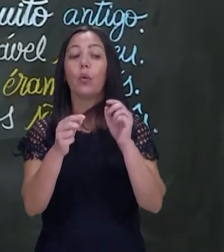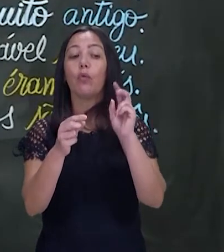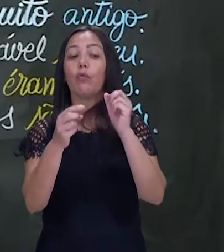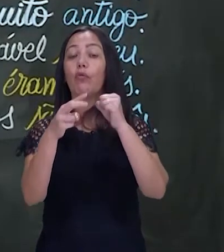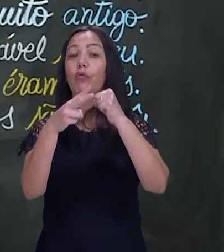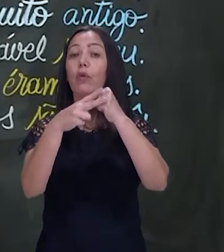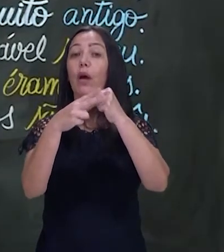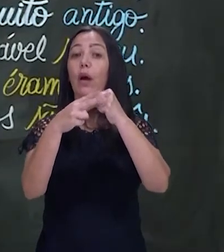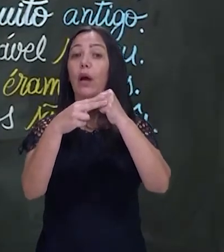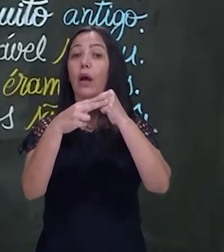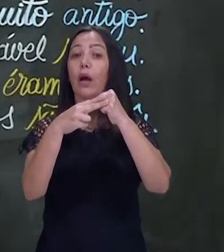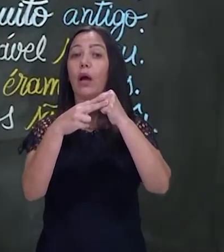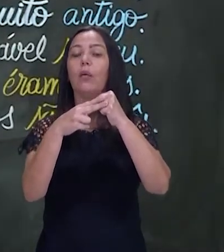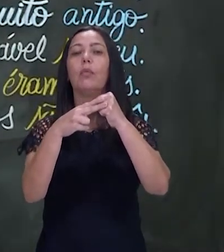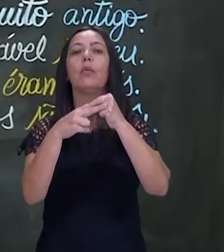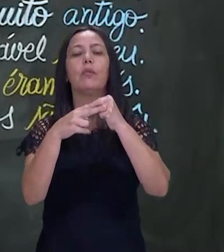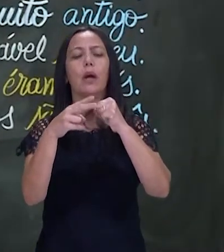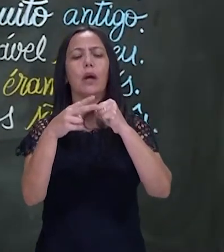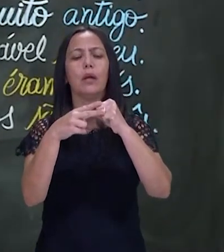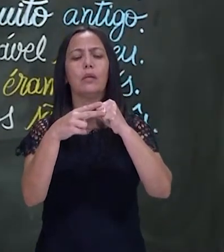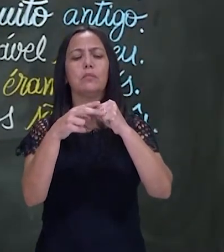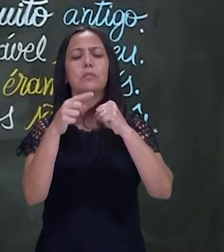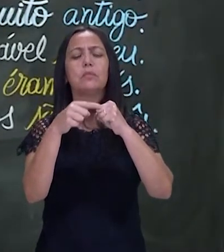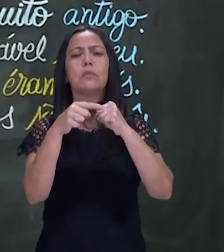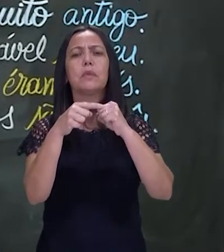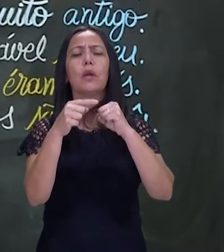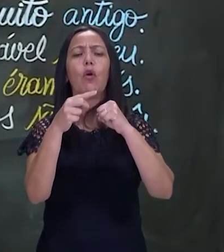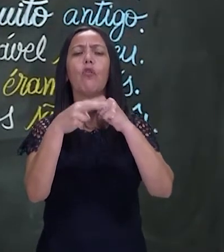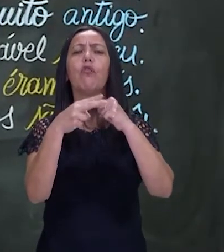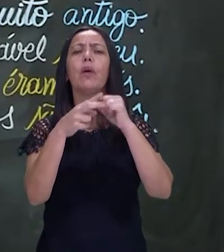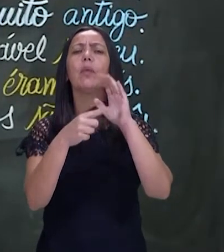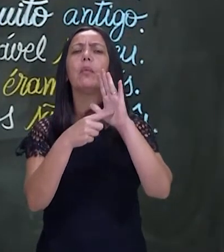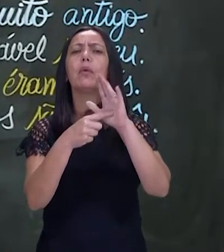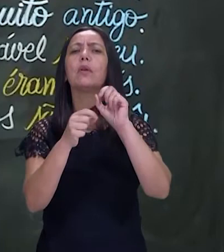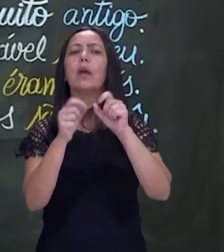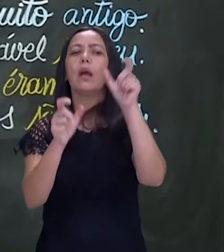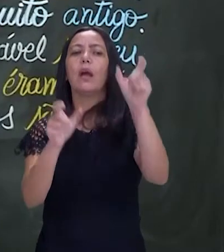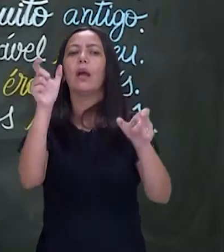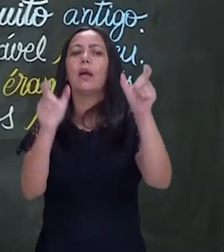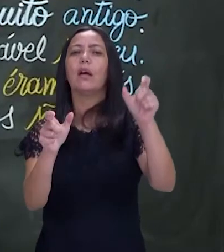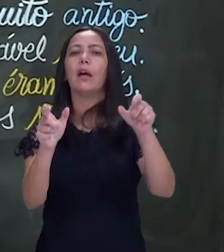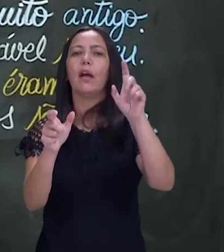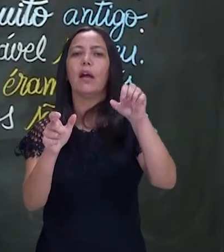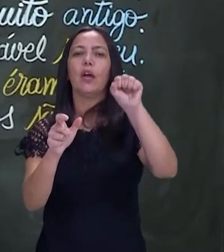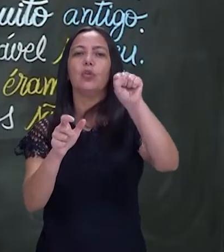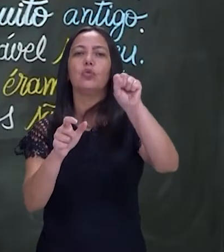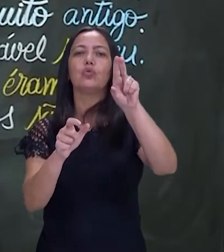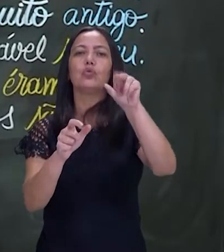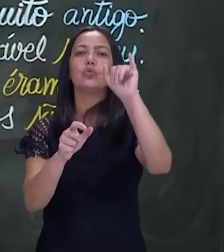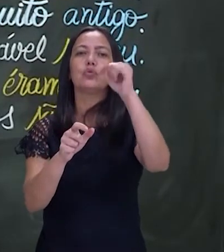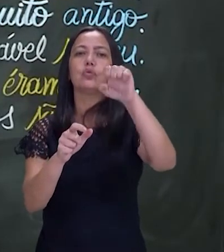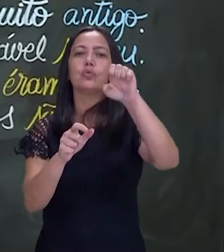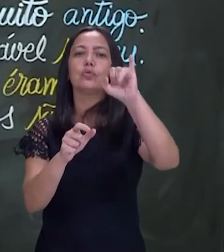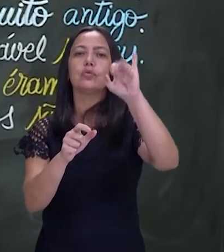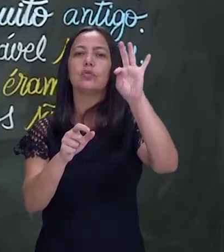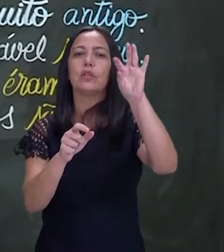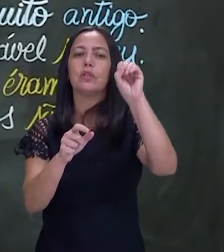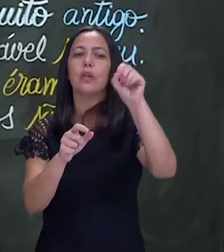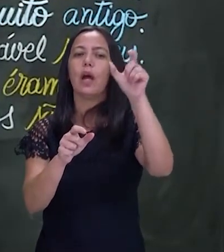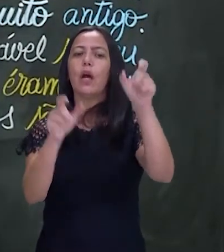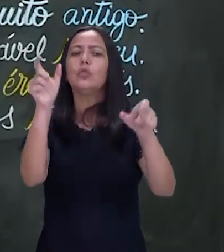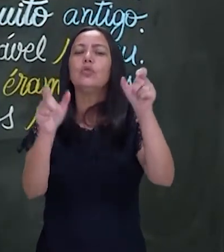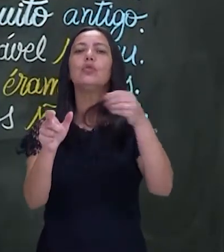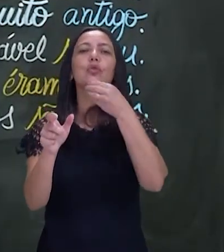por e identifique o verbo reconheço de quem eu estou falando de que ele está falando dos jogadores aqui no caso o sujeito Os jogadores estão